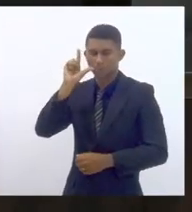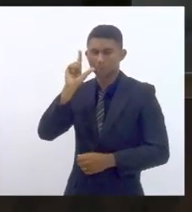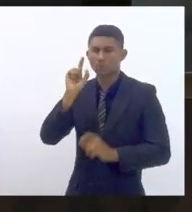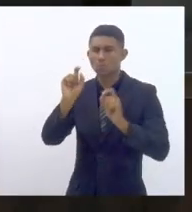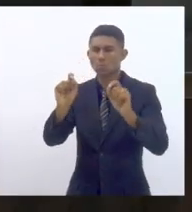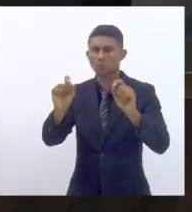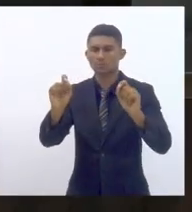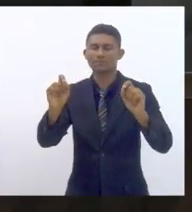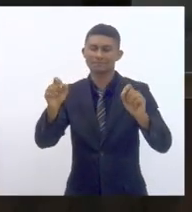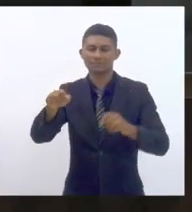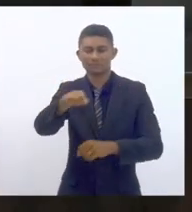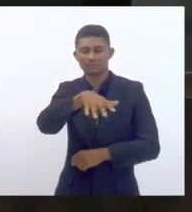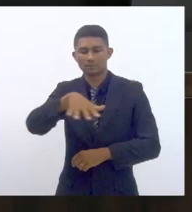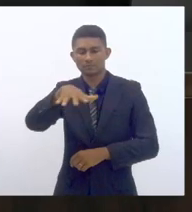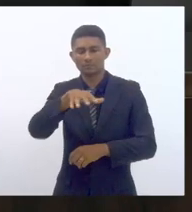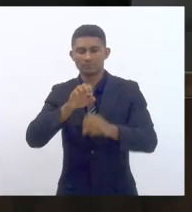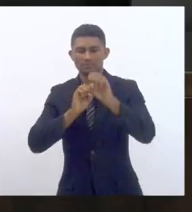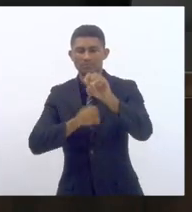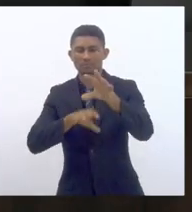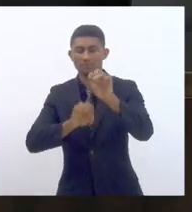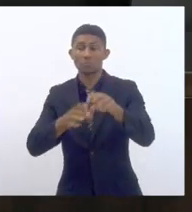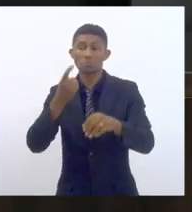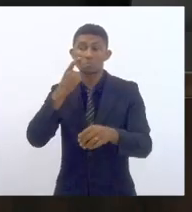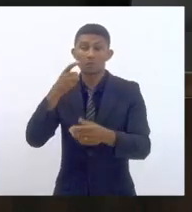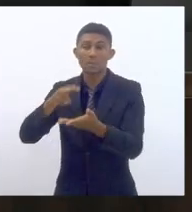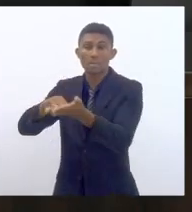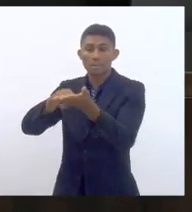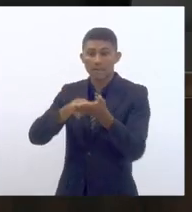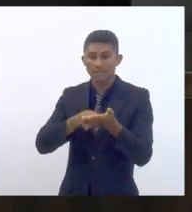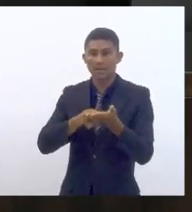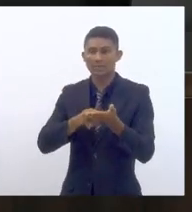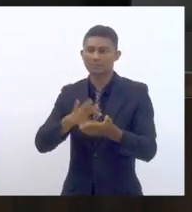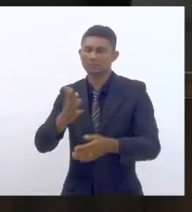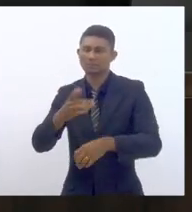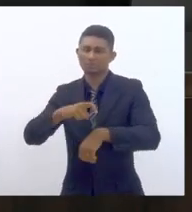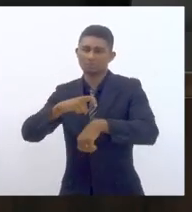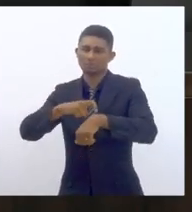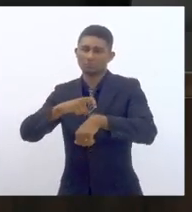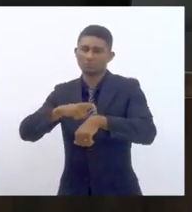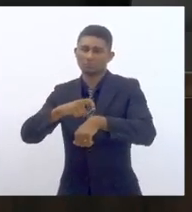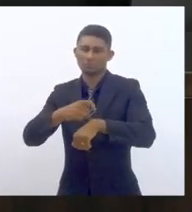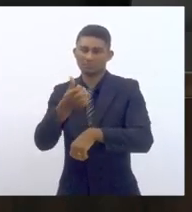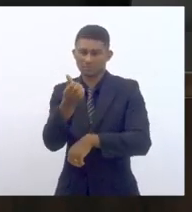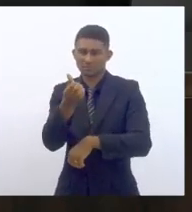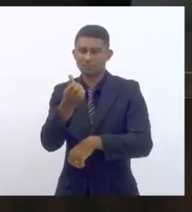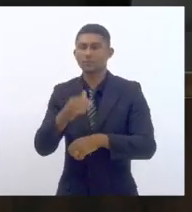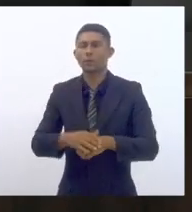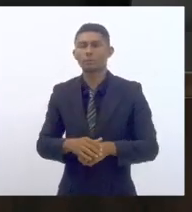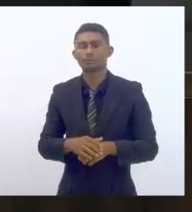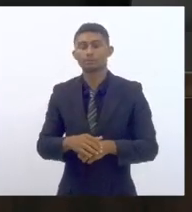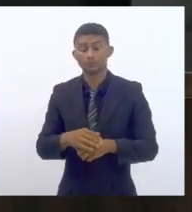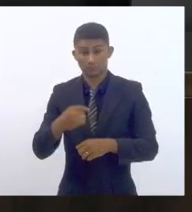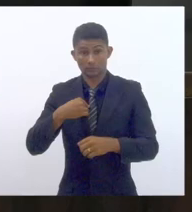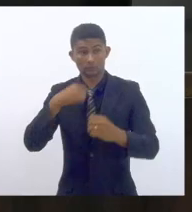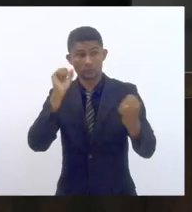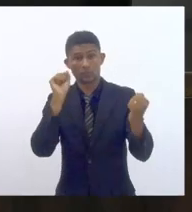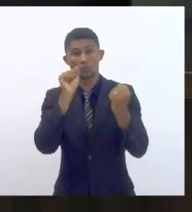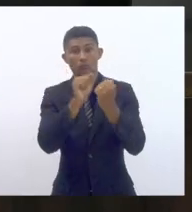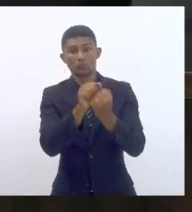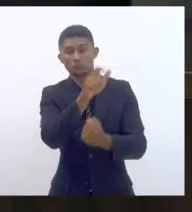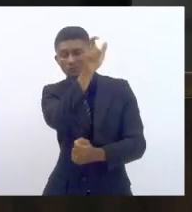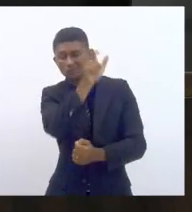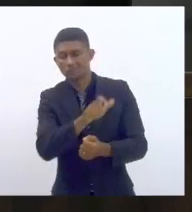a educação, sobre a mensagem que está para vir em relação a 16 para 18 horas. Estivemos juntos com o secretário, estive junto com o